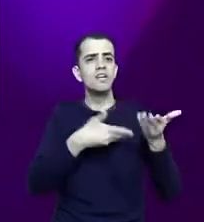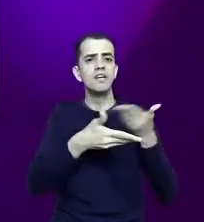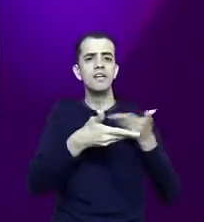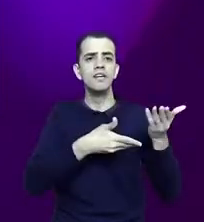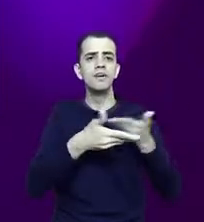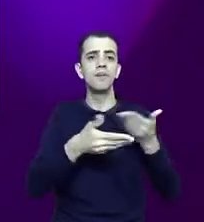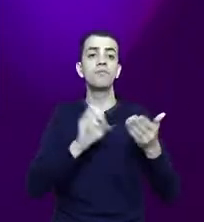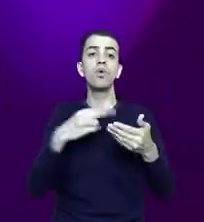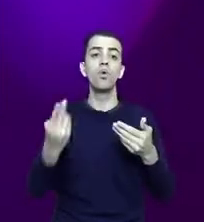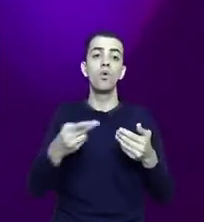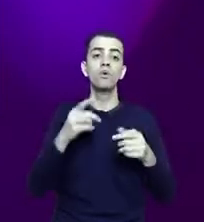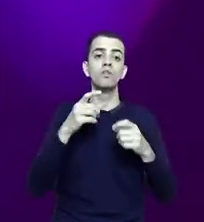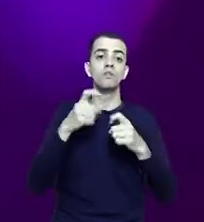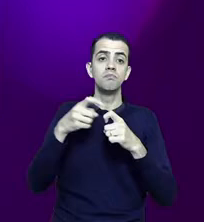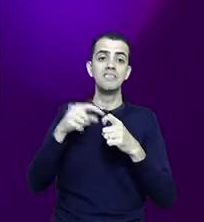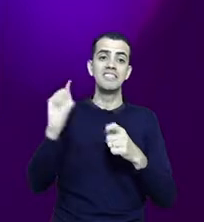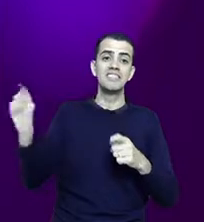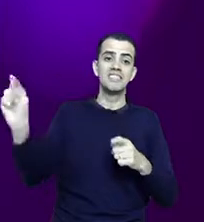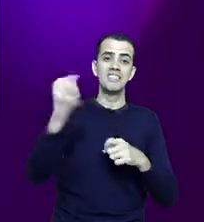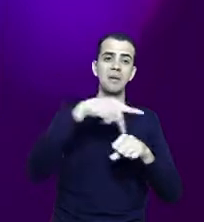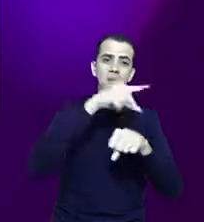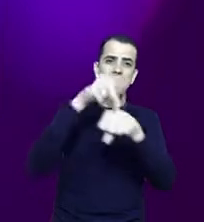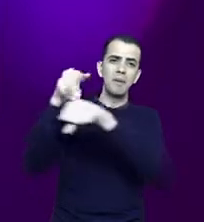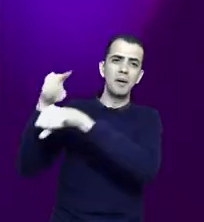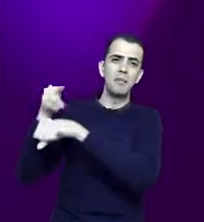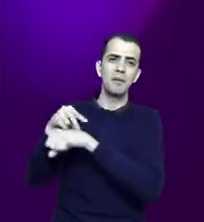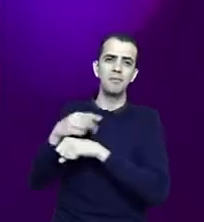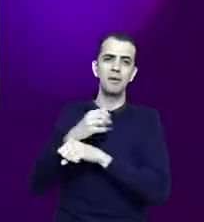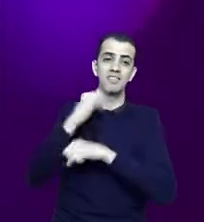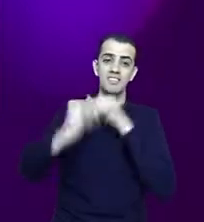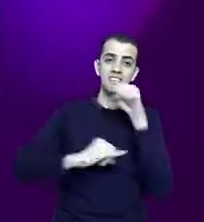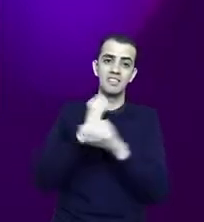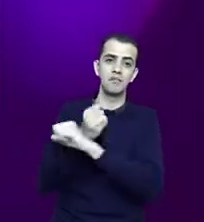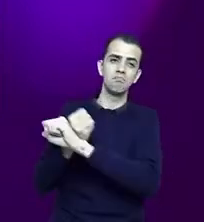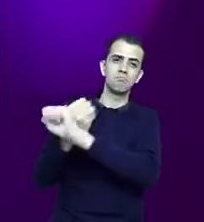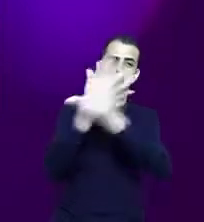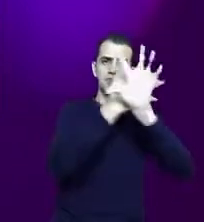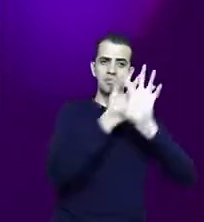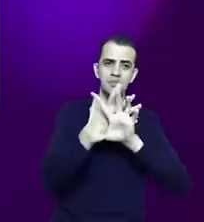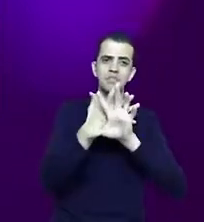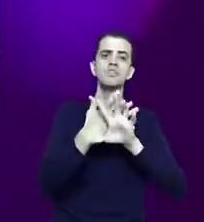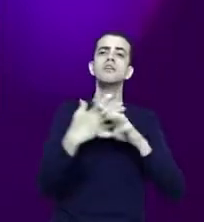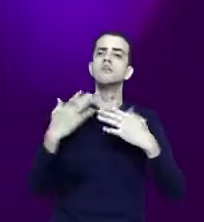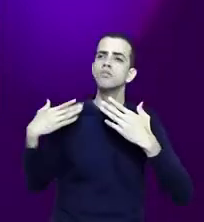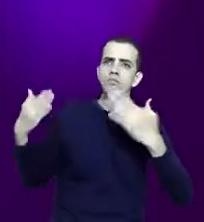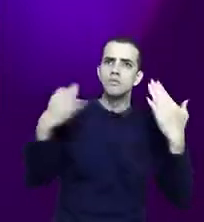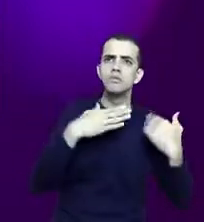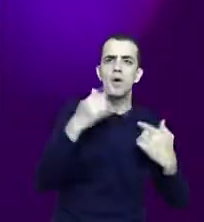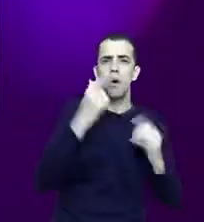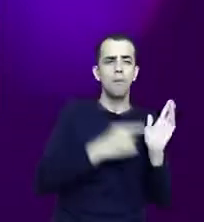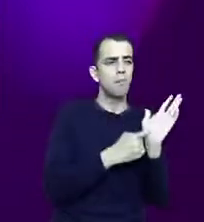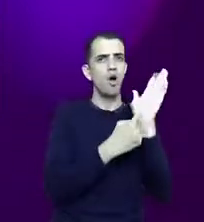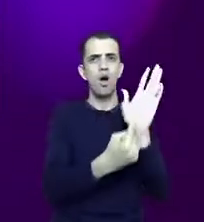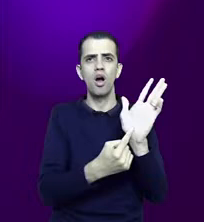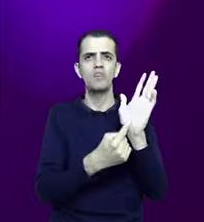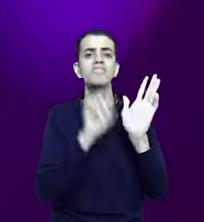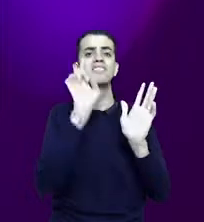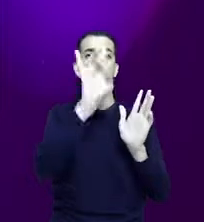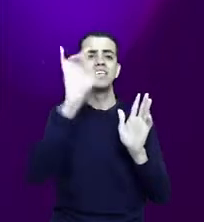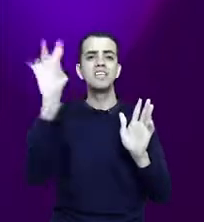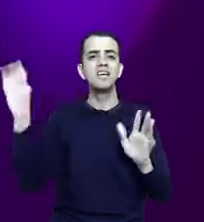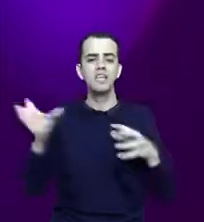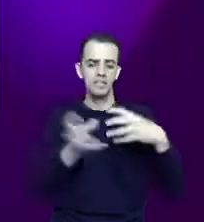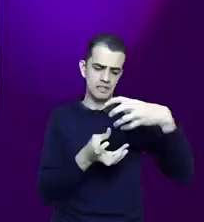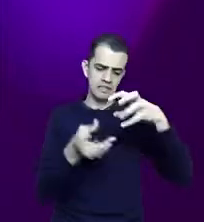de cirurgiões na maior parte do mundo aí. Então, essa é uma área em estudo e desenvolvimento.